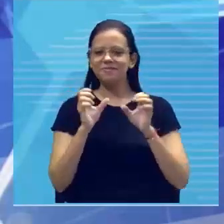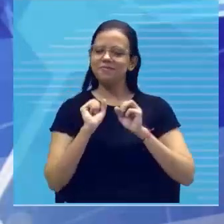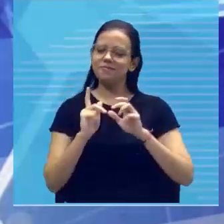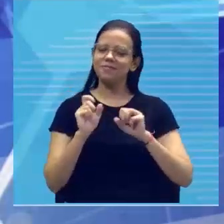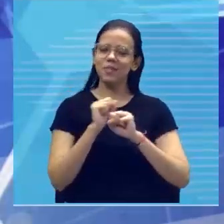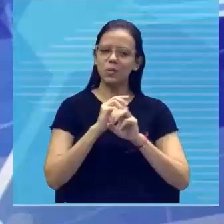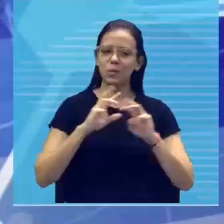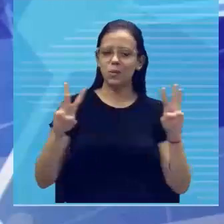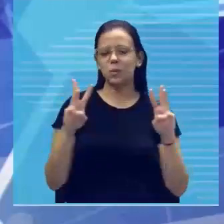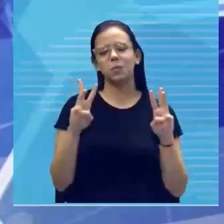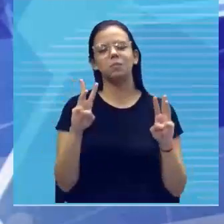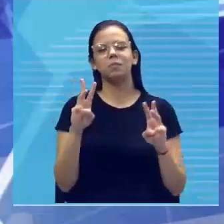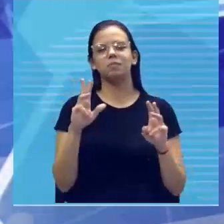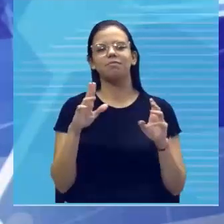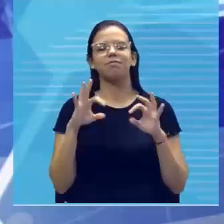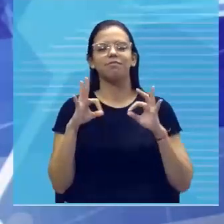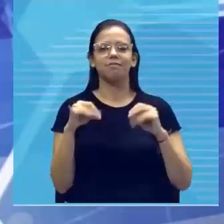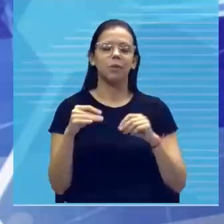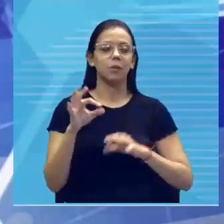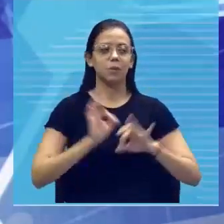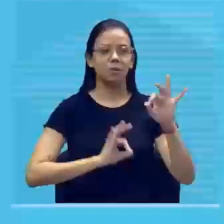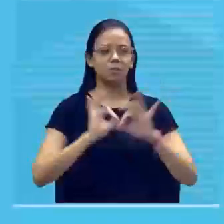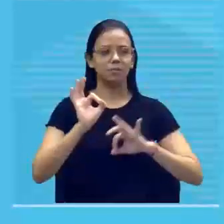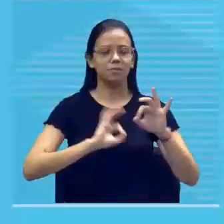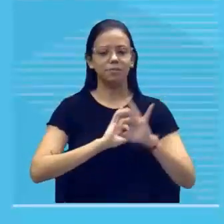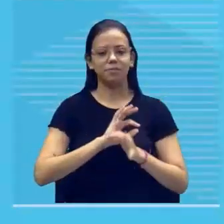tranquilo todos a postos